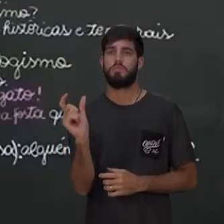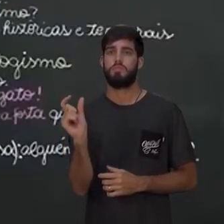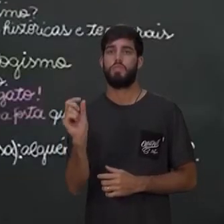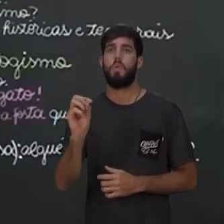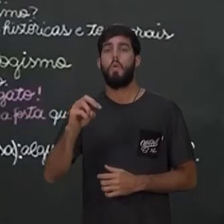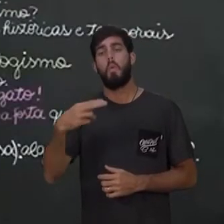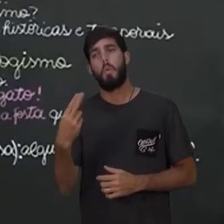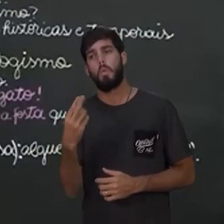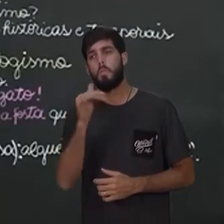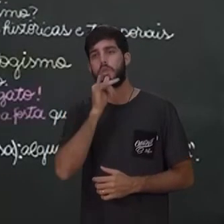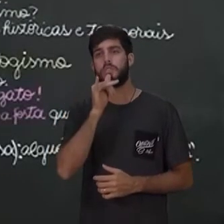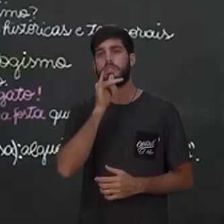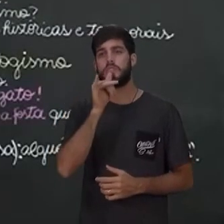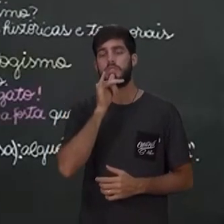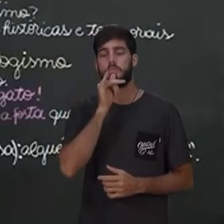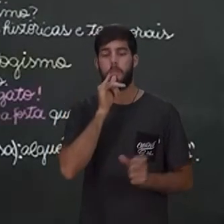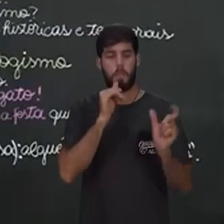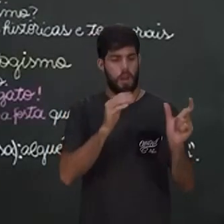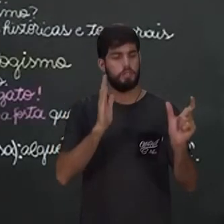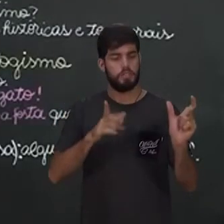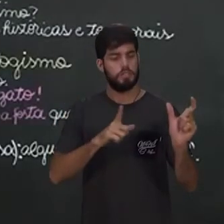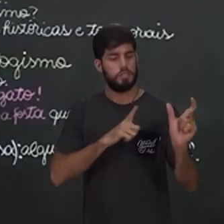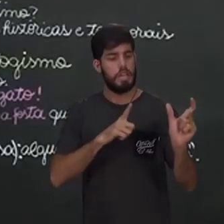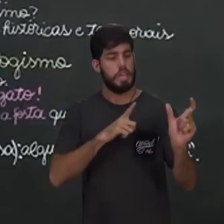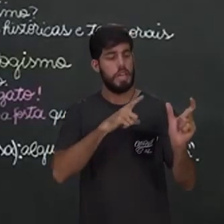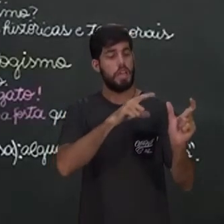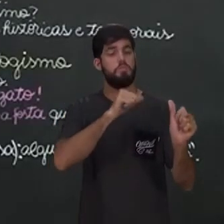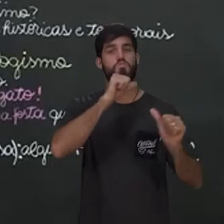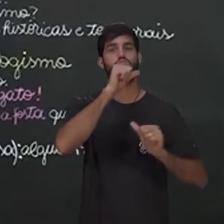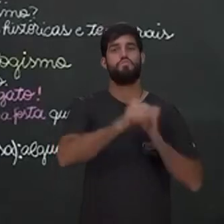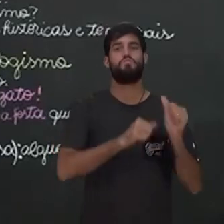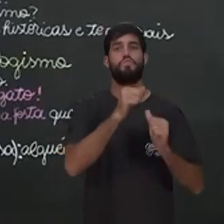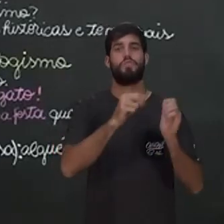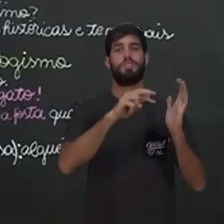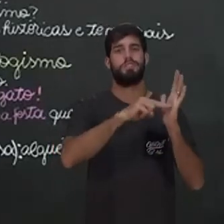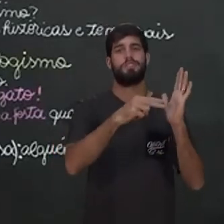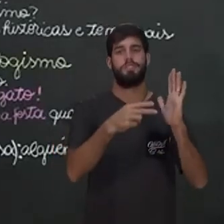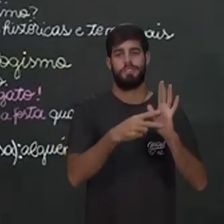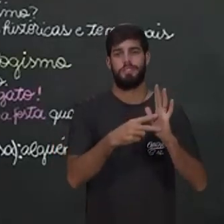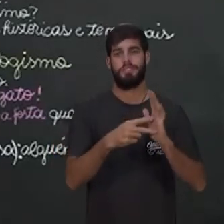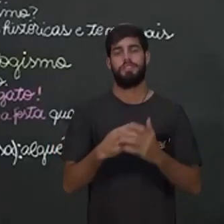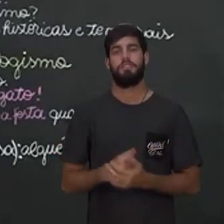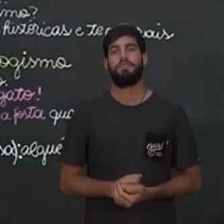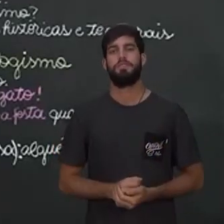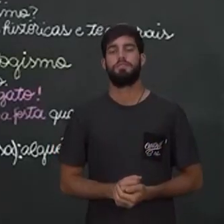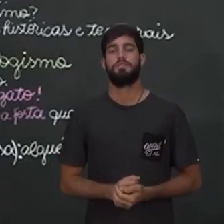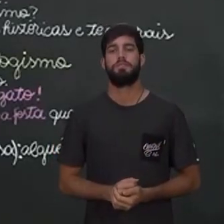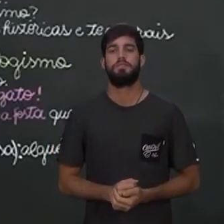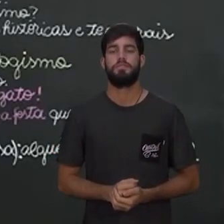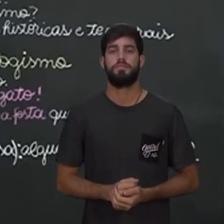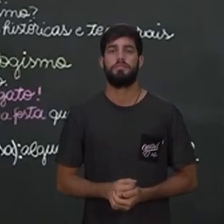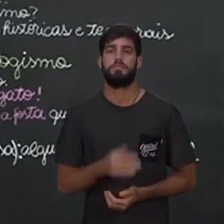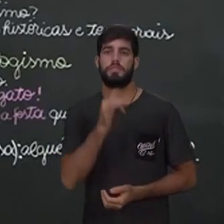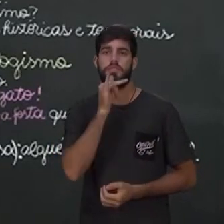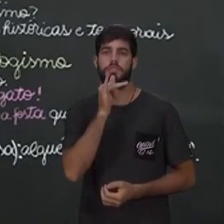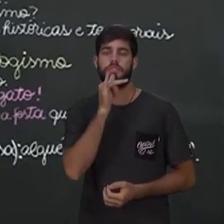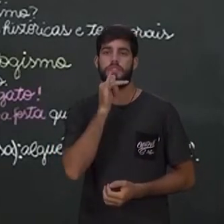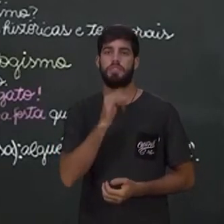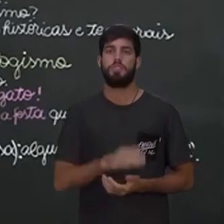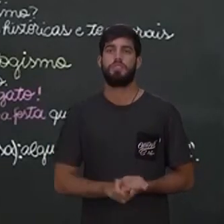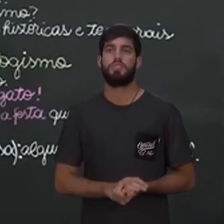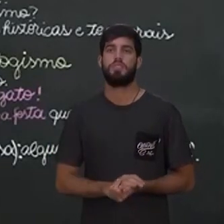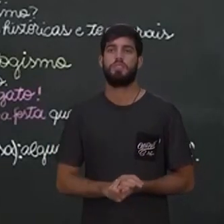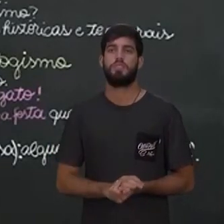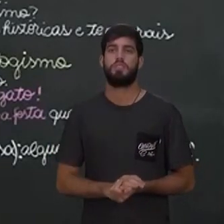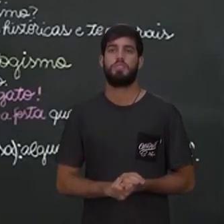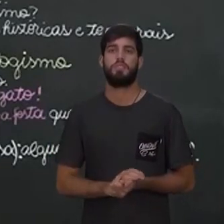de novos significados a palavras que já existem, ok? Então a ideia de novidade, do novo, neo, está